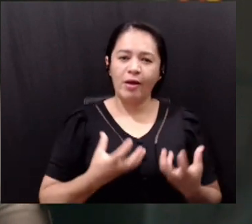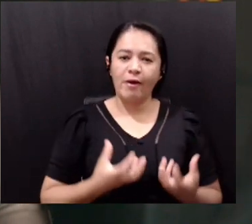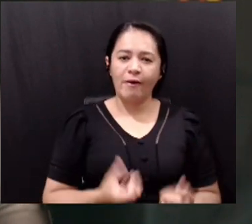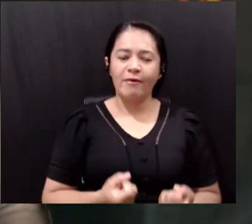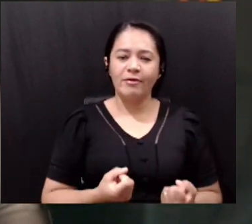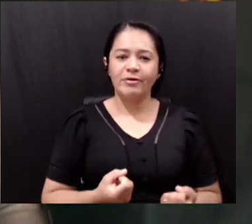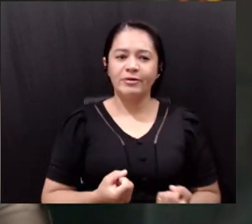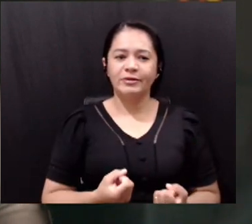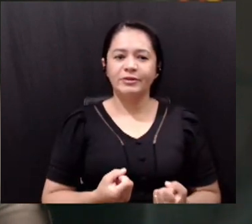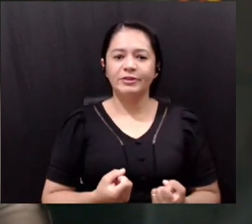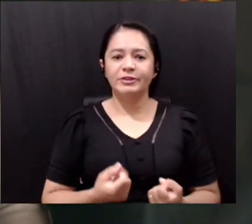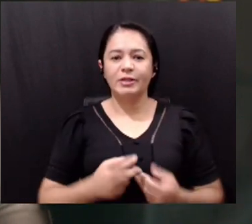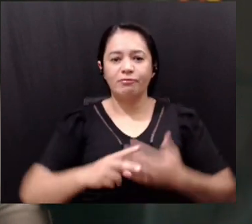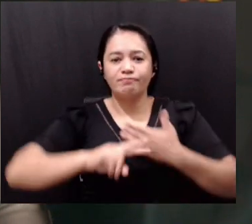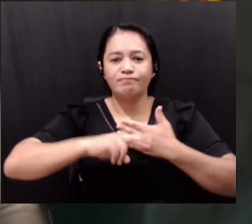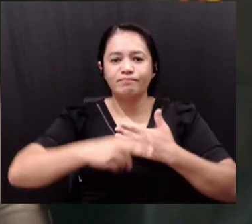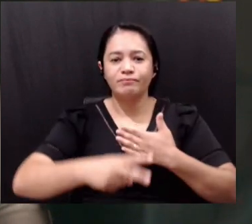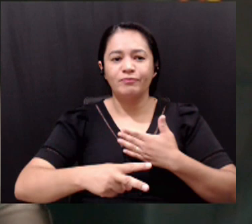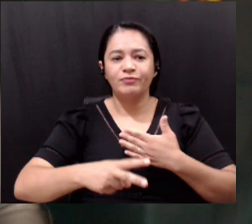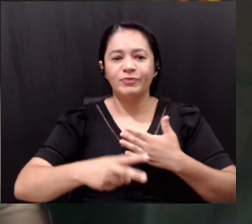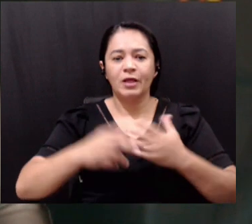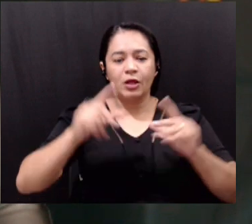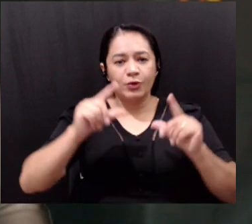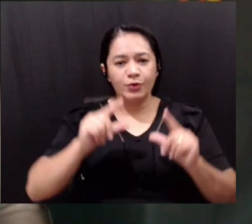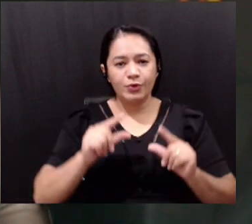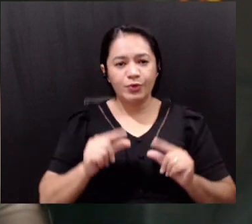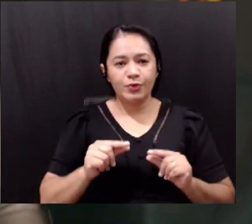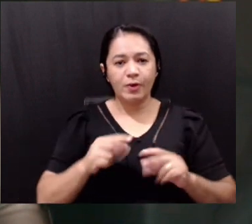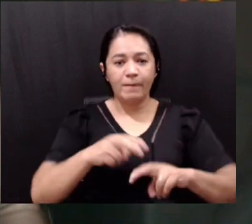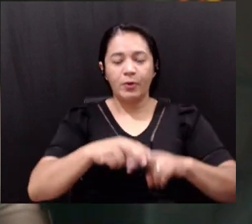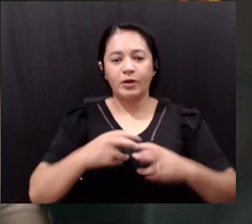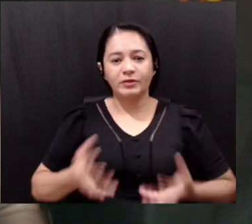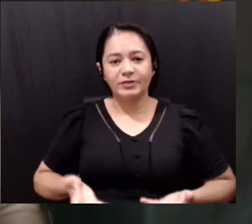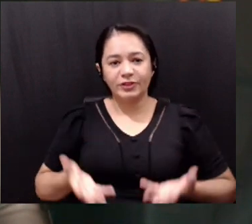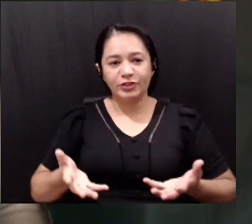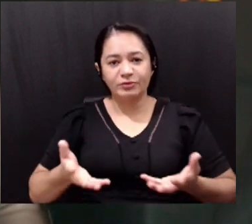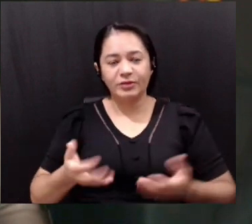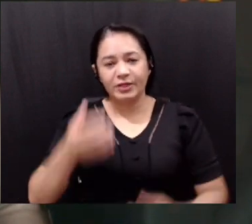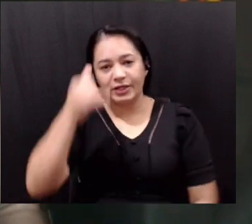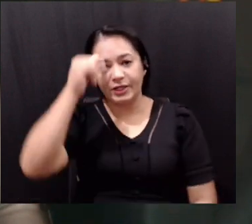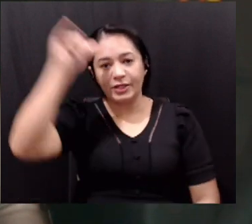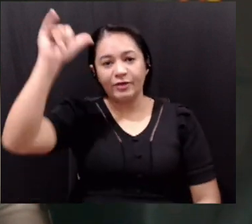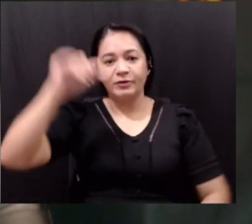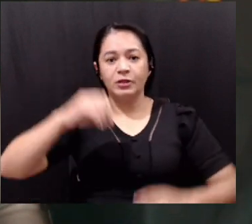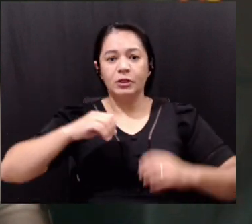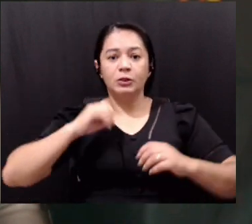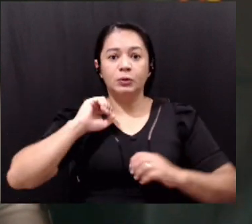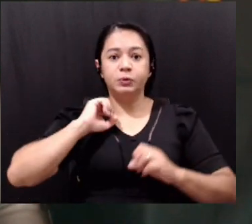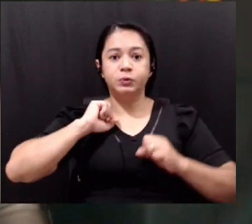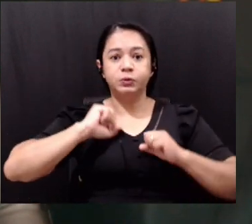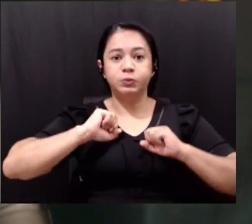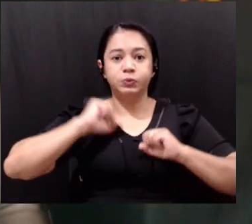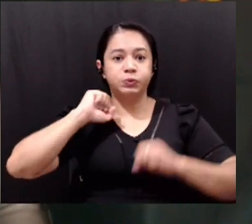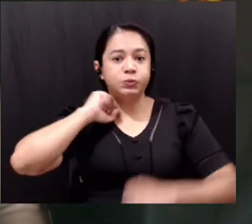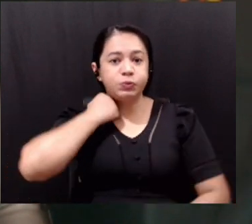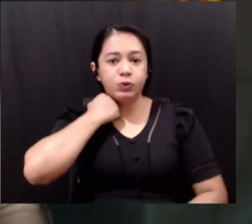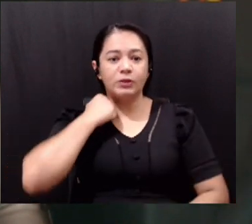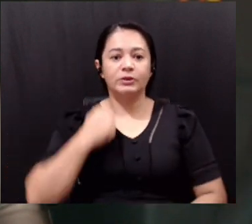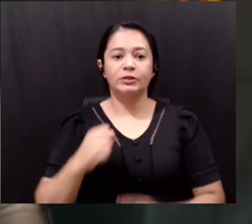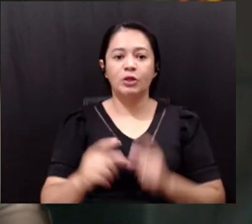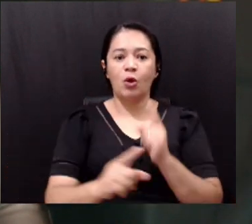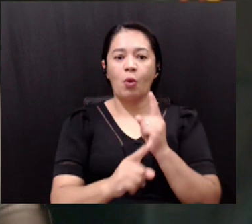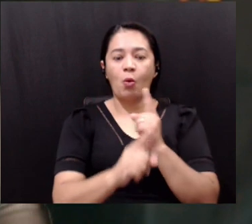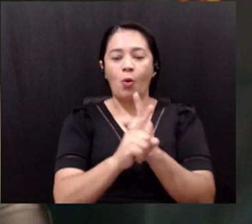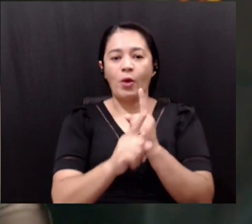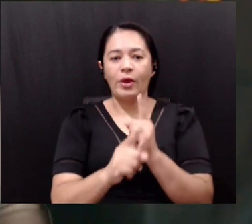efeitos da superestimulação sensorial e prevenindo crises. O encontro será transmitido ao vivo aqui pela TV Câmara Campinas,